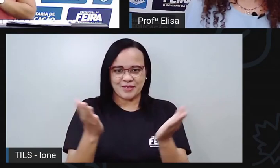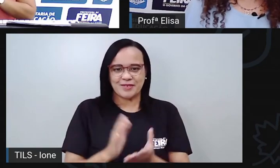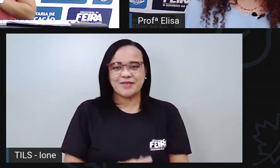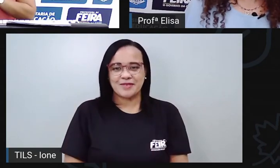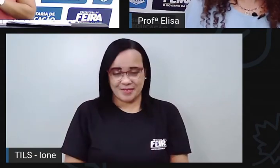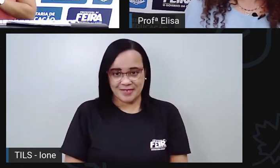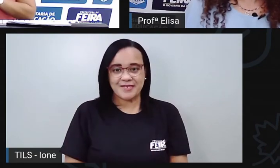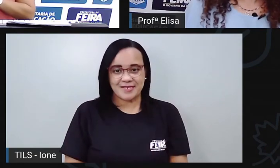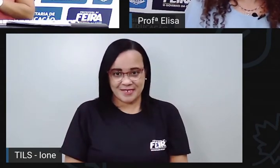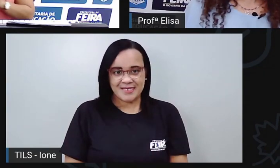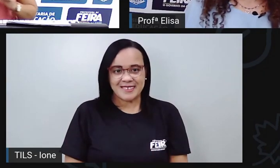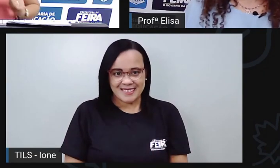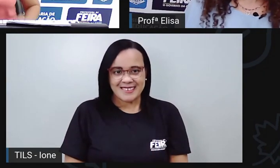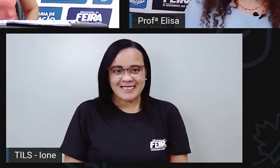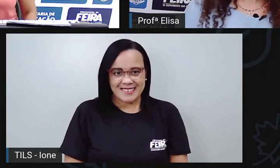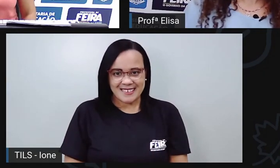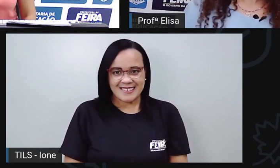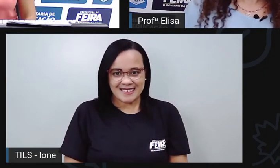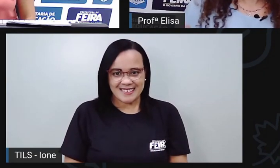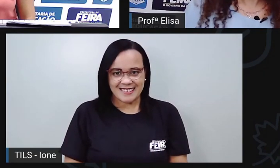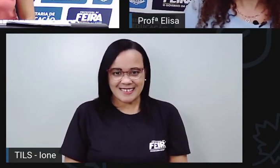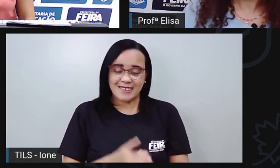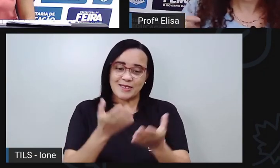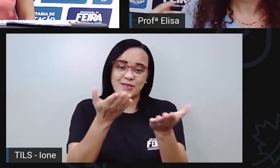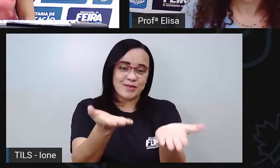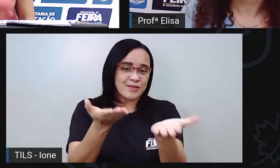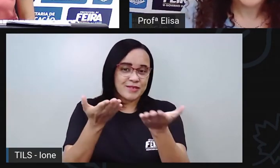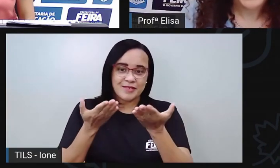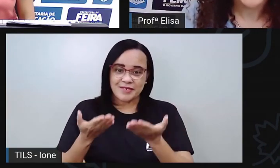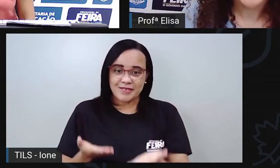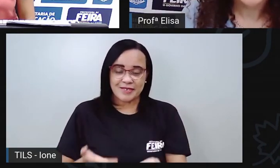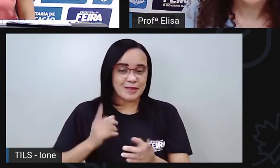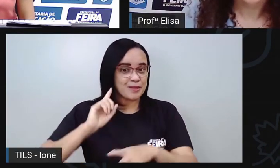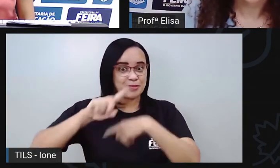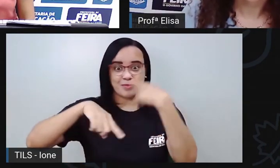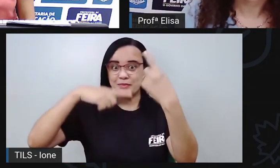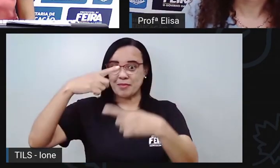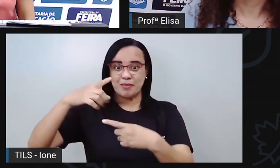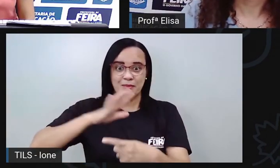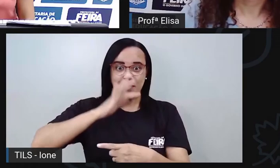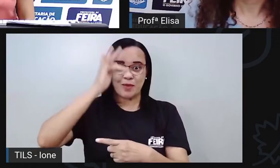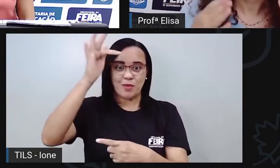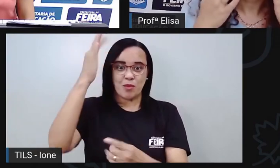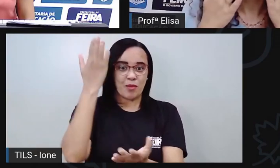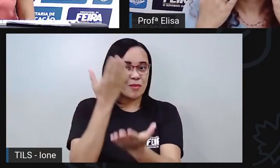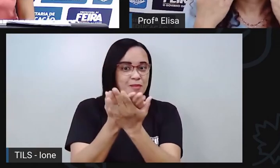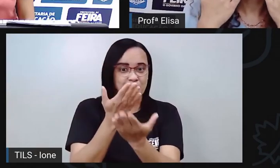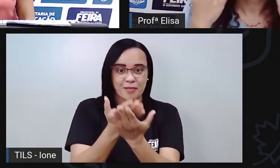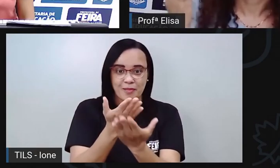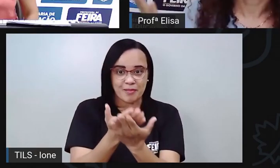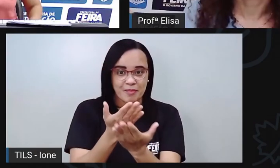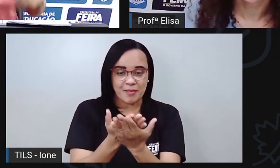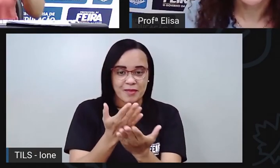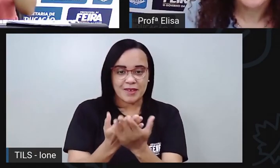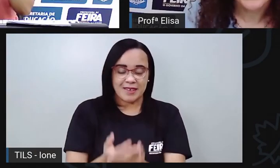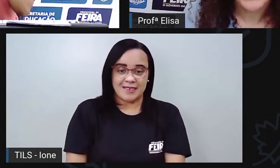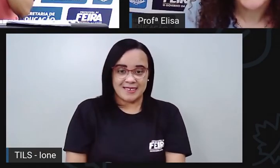beijo para menina de casa e próxima aula menina